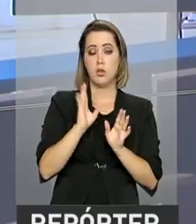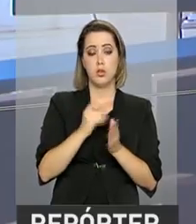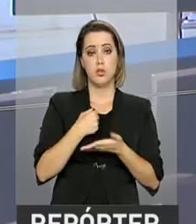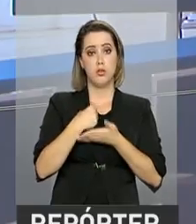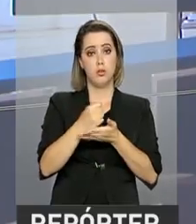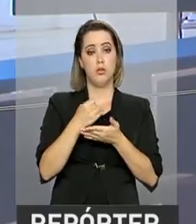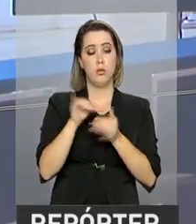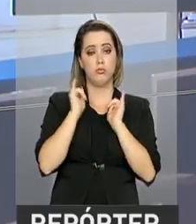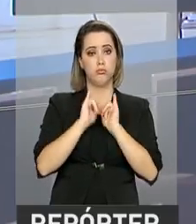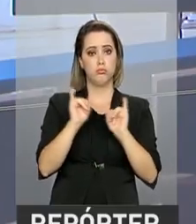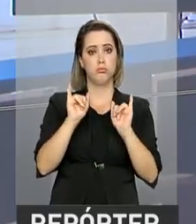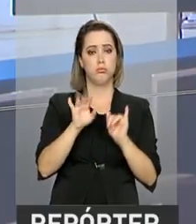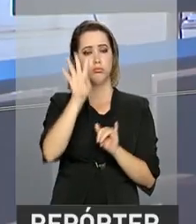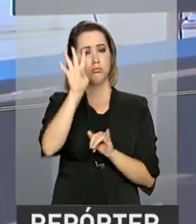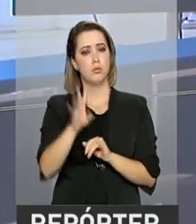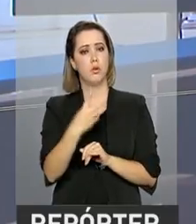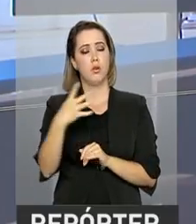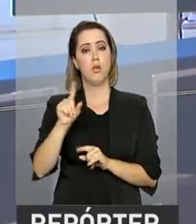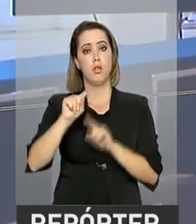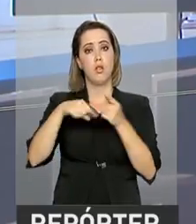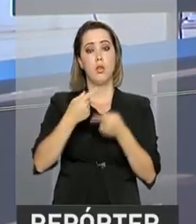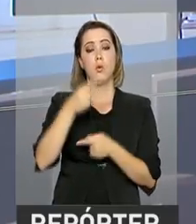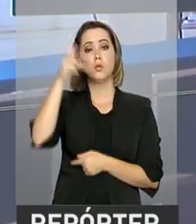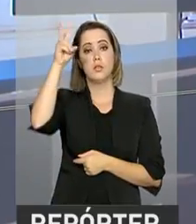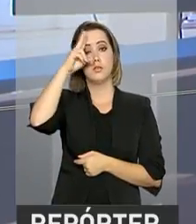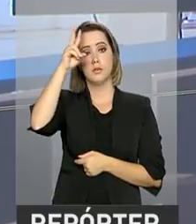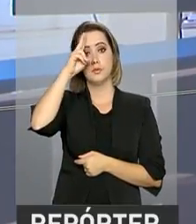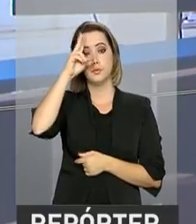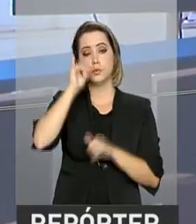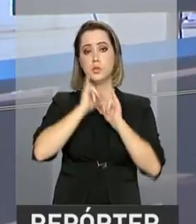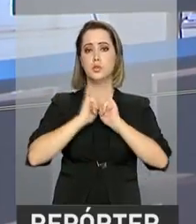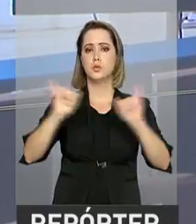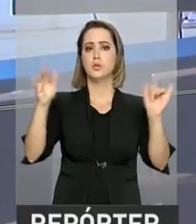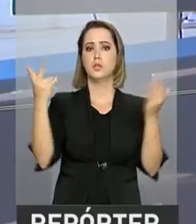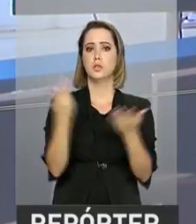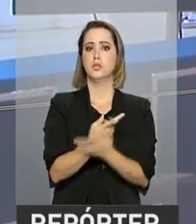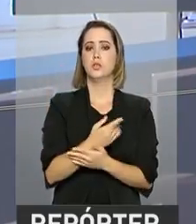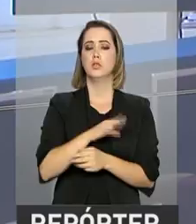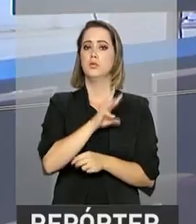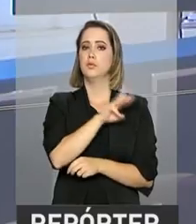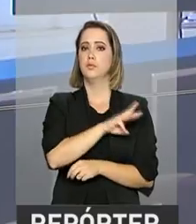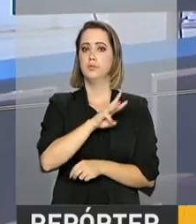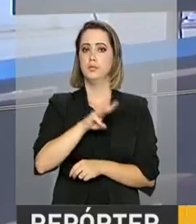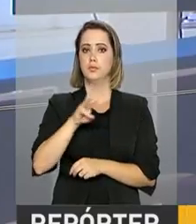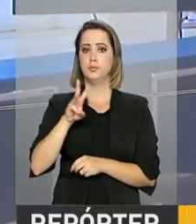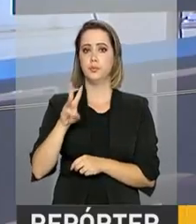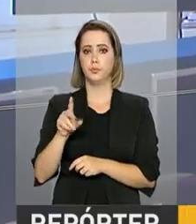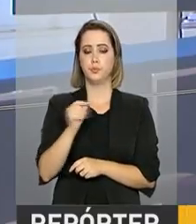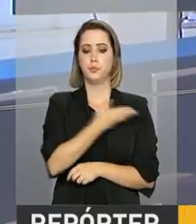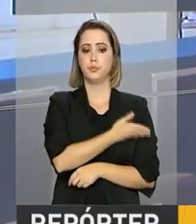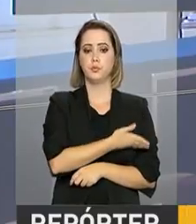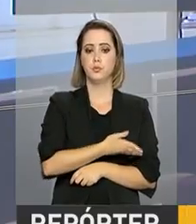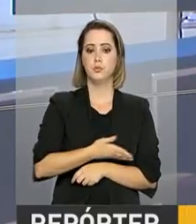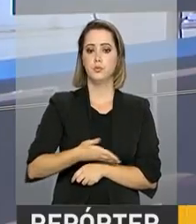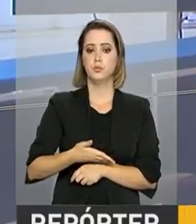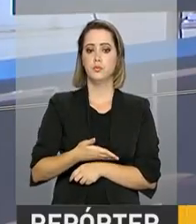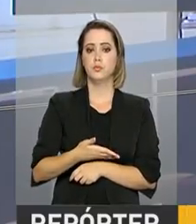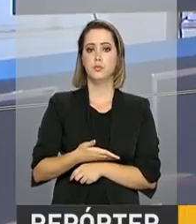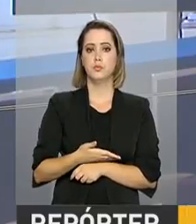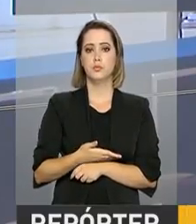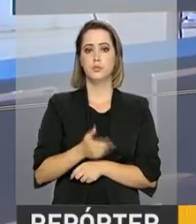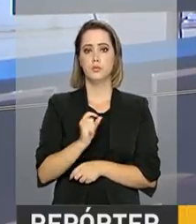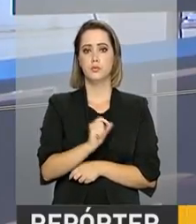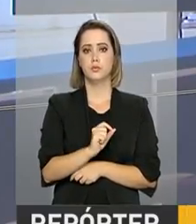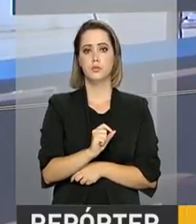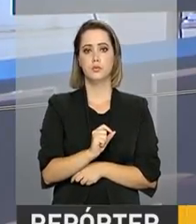disponíveis a partir das 0 hora da próxima segunda-feira a divulgação será feita no site do Instituto Nacional de estudos e pesquisas